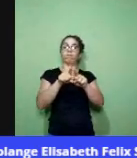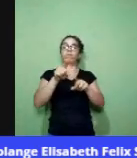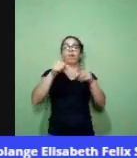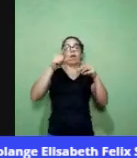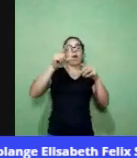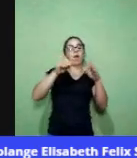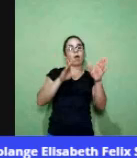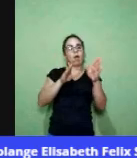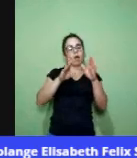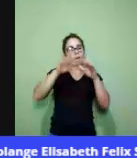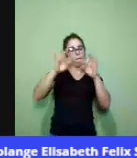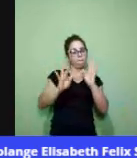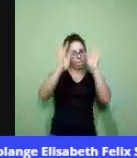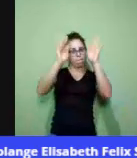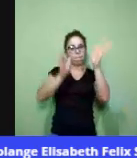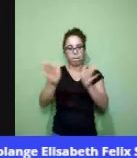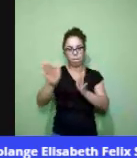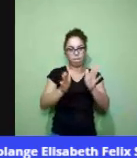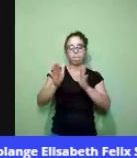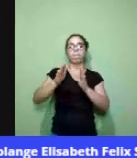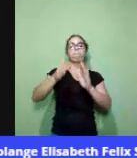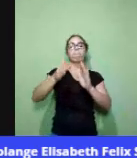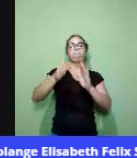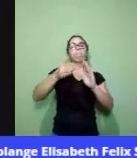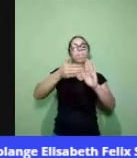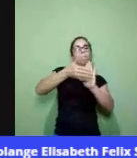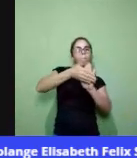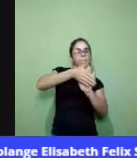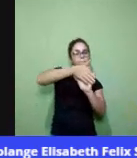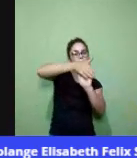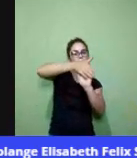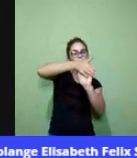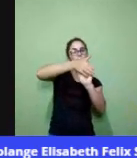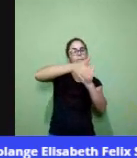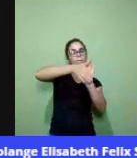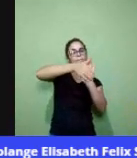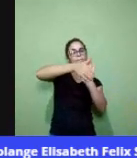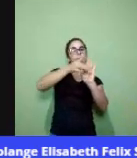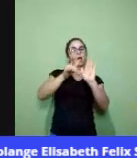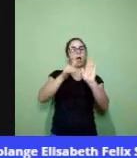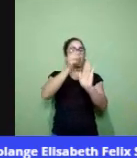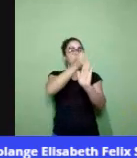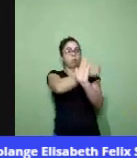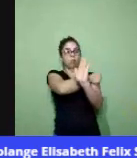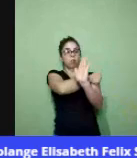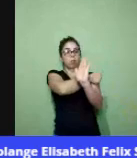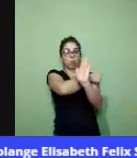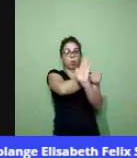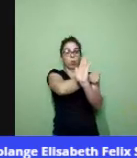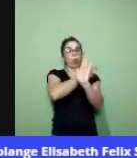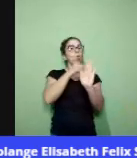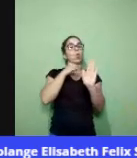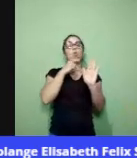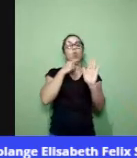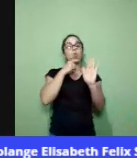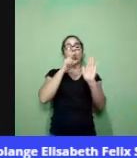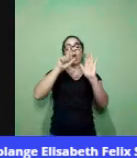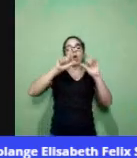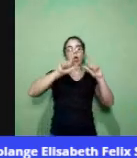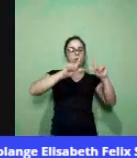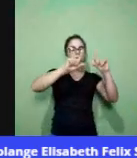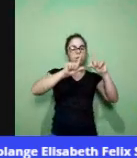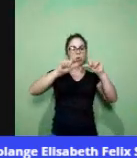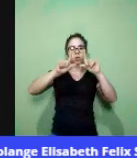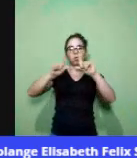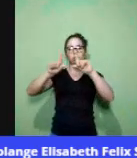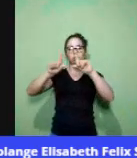falando. O que a gente pode fazer também nos nossos materiais de tecnologia Shiva, tanto o plano inclinado quanto a prancha de